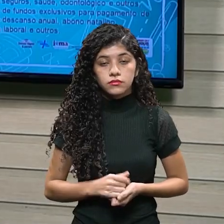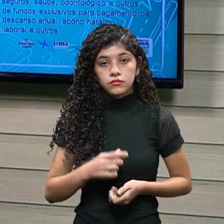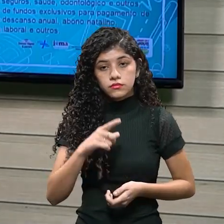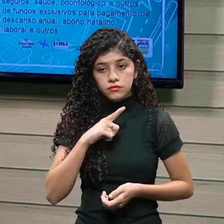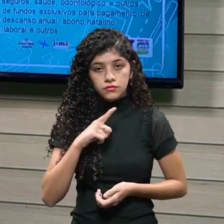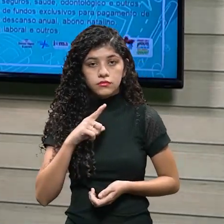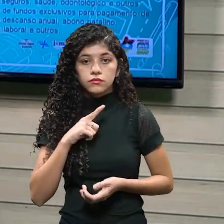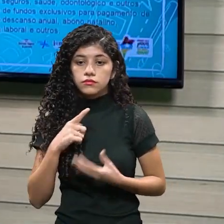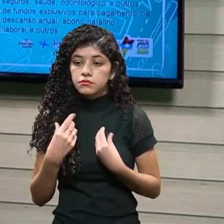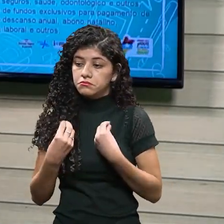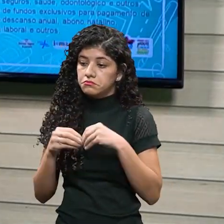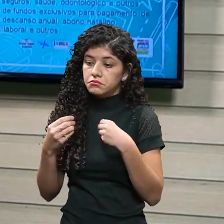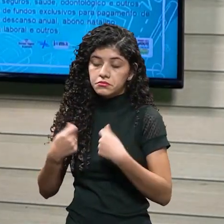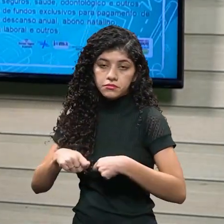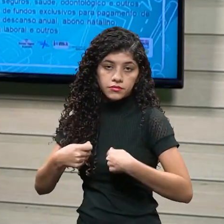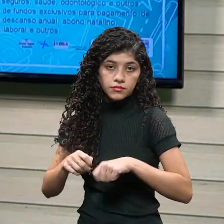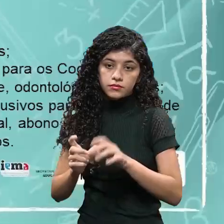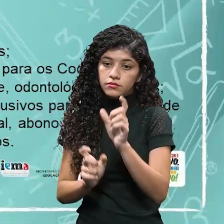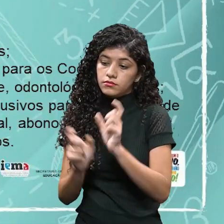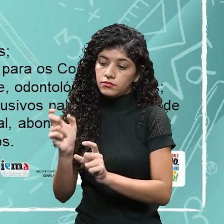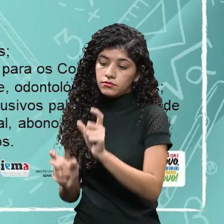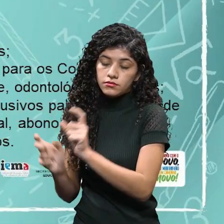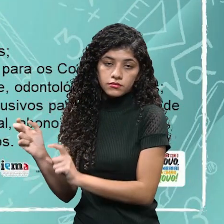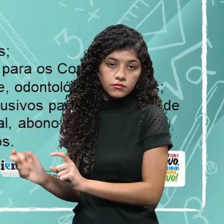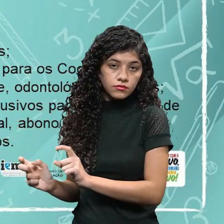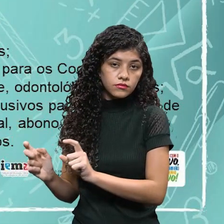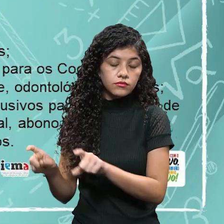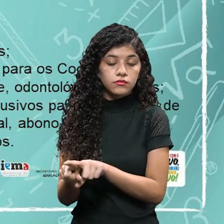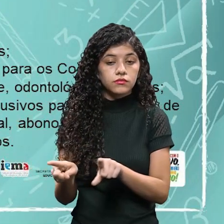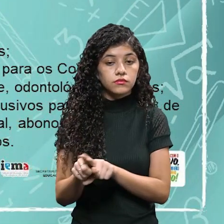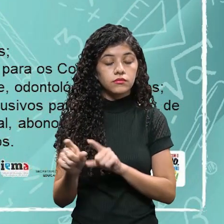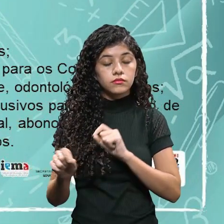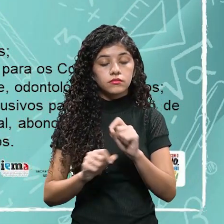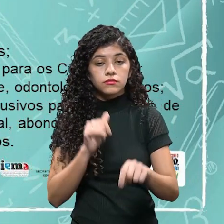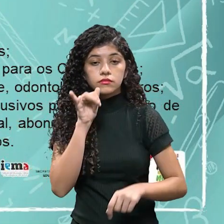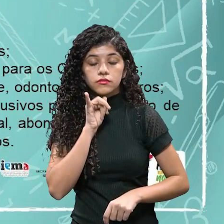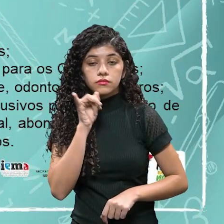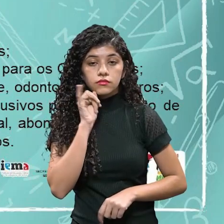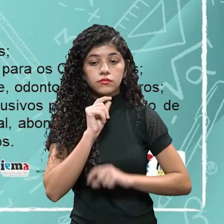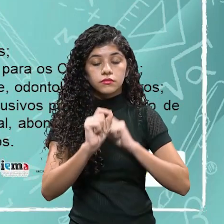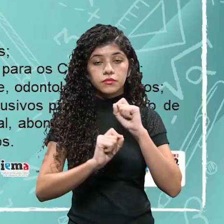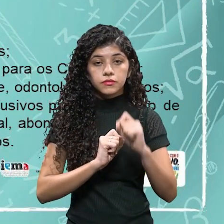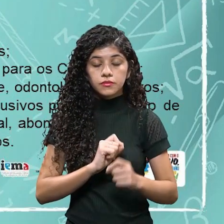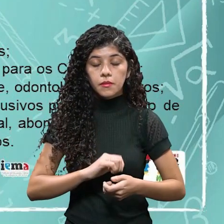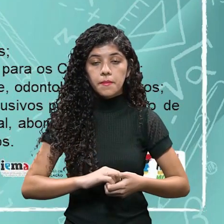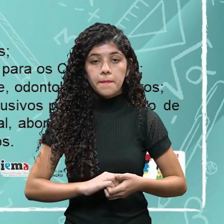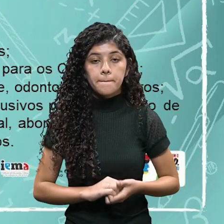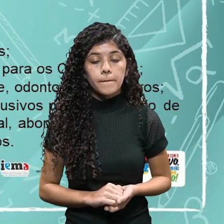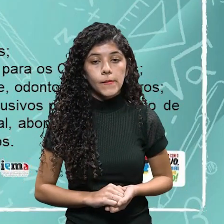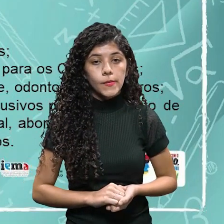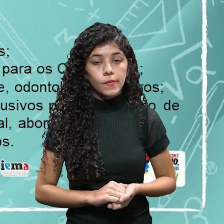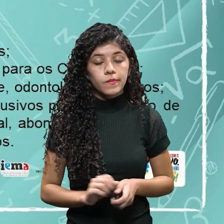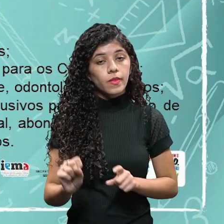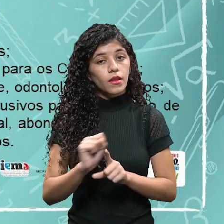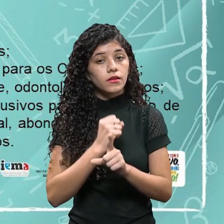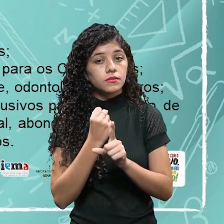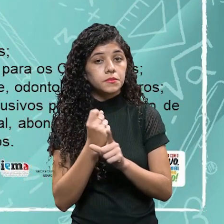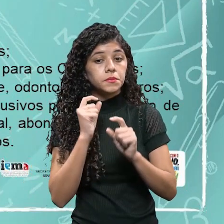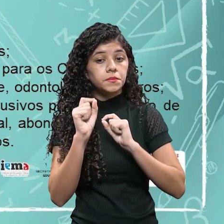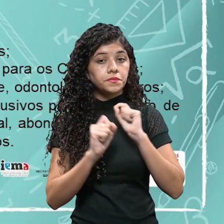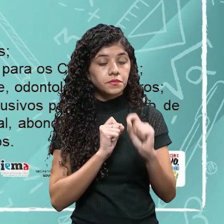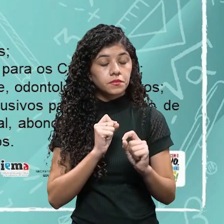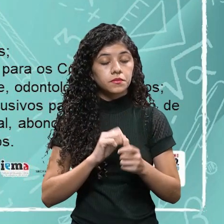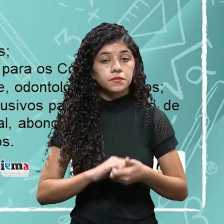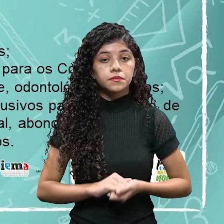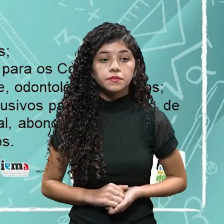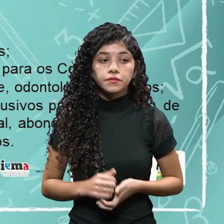fiscais de acordo com a necessidade de cada pessoa. E algum exemplo aqui também de ato cooperado de natureza social.